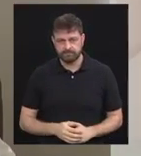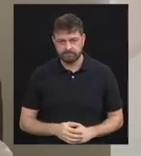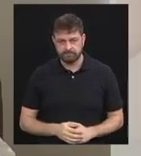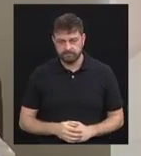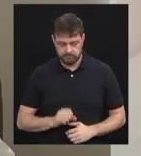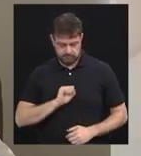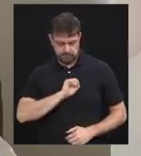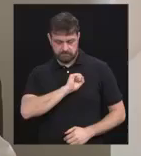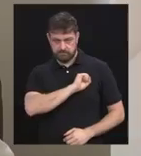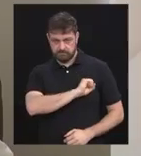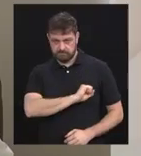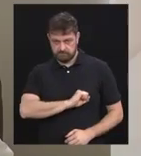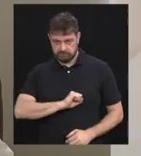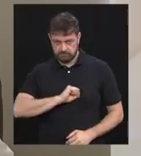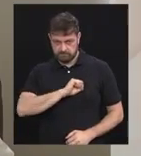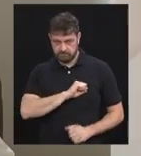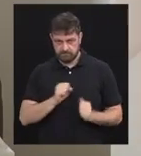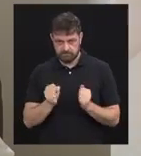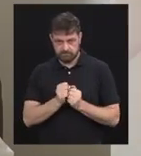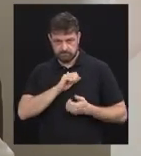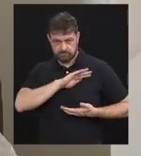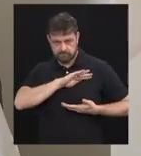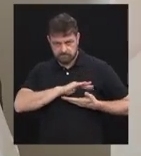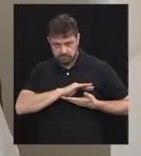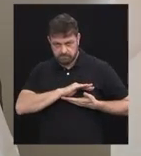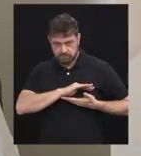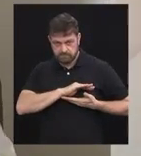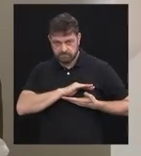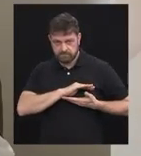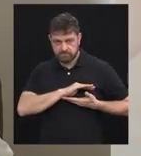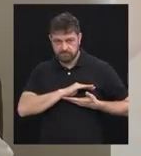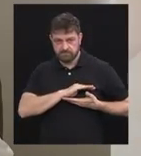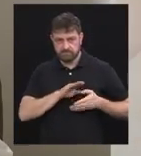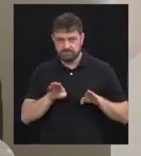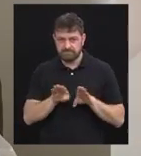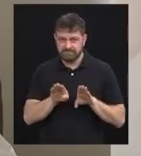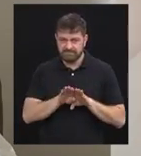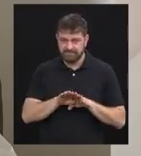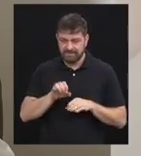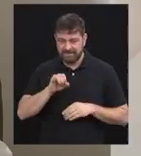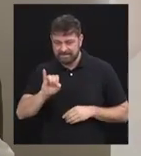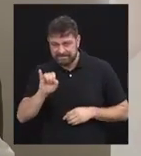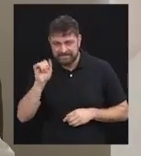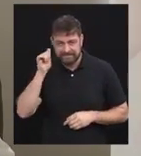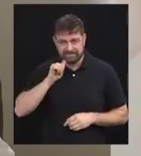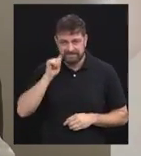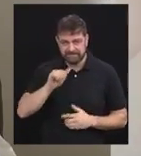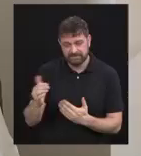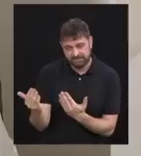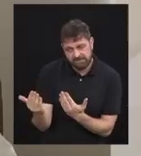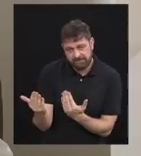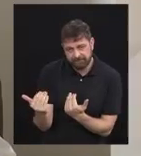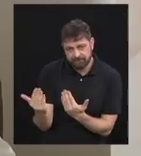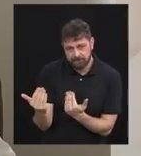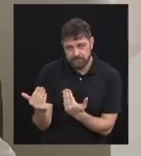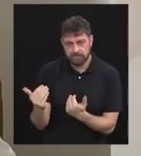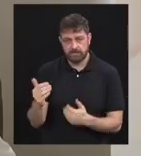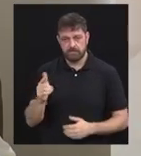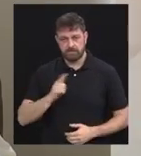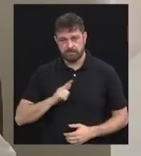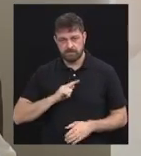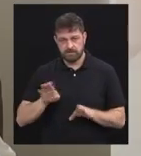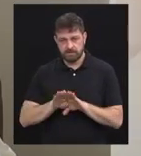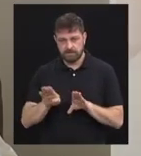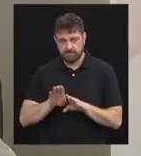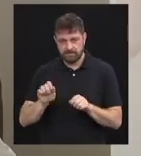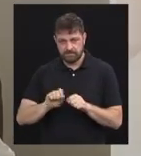a ultrassonografia mais a mamografia e, em caso daquelas mulheres muito jovens, nós temos utilizado